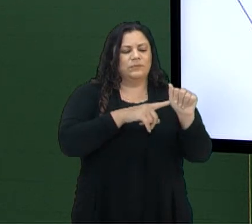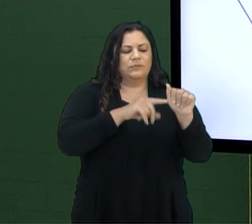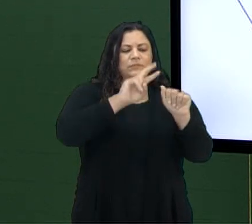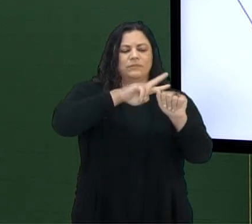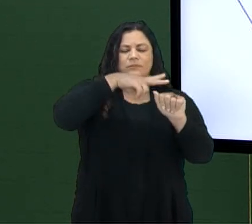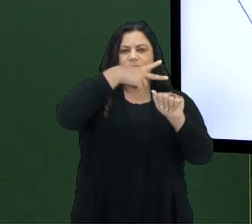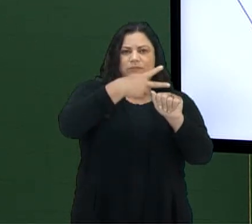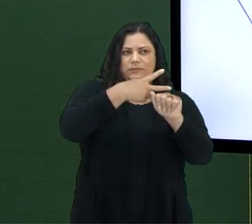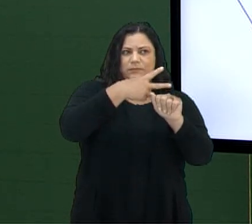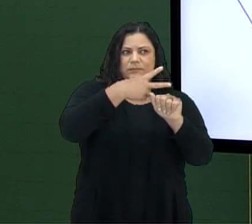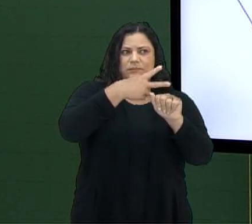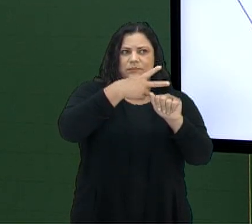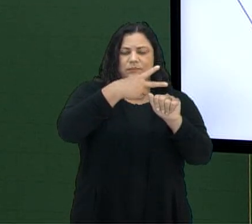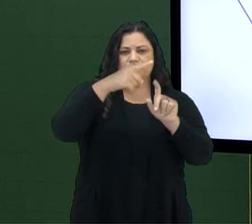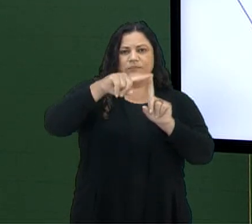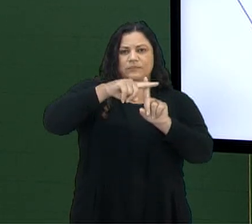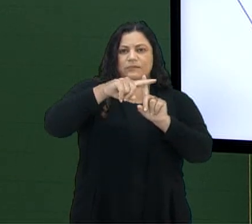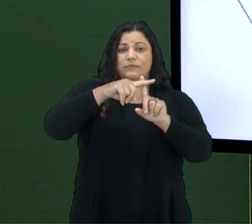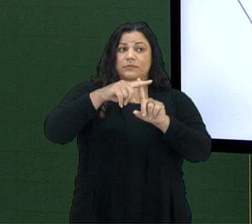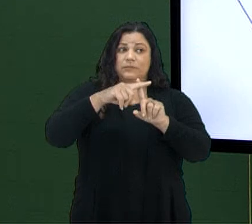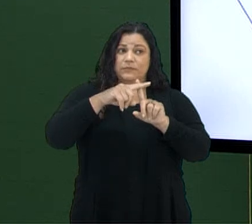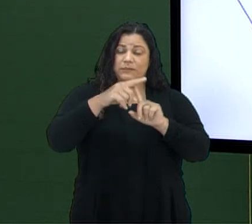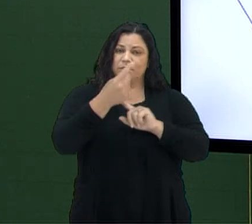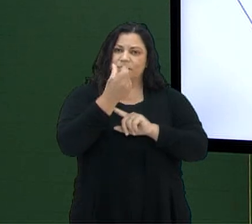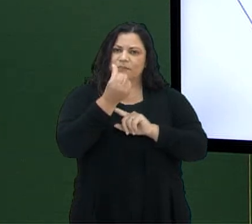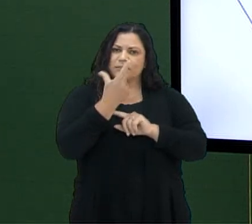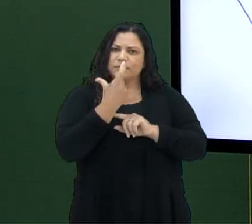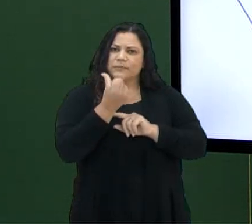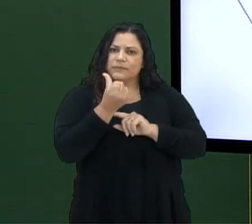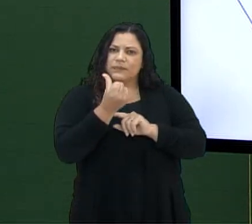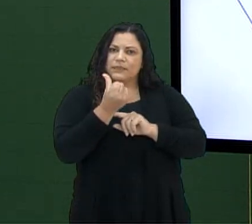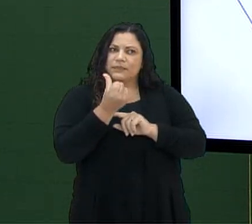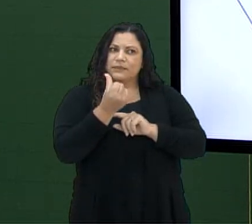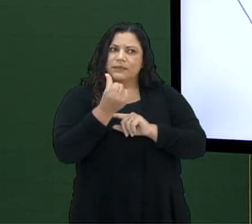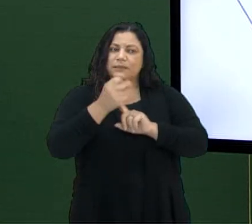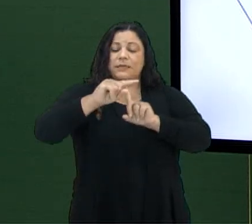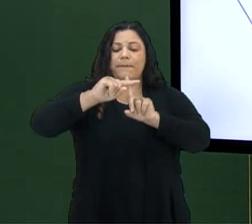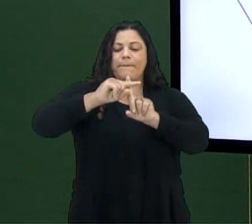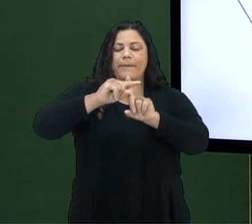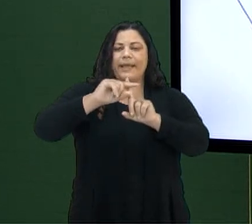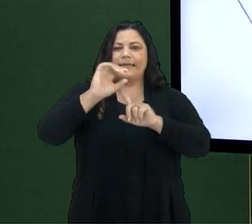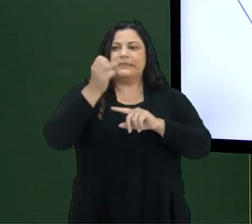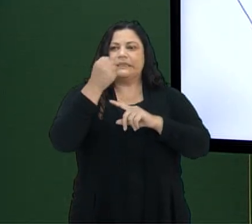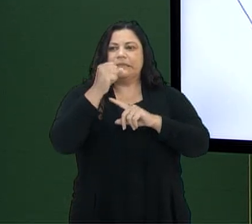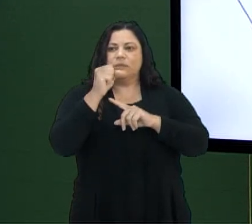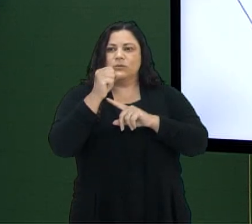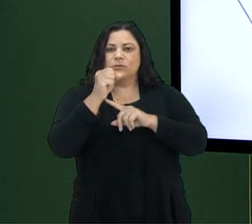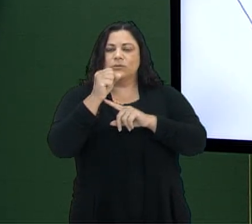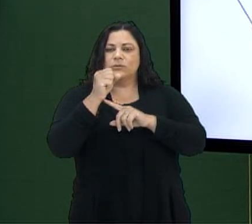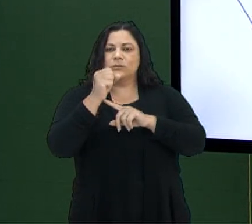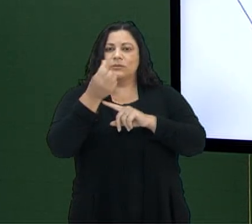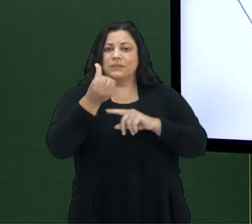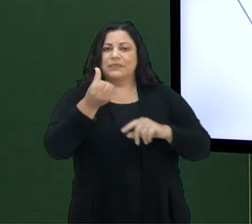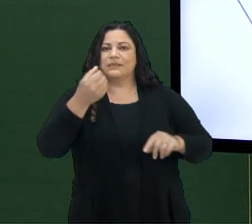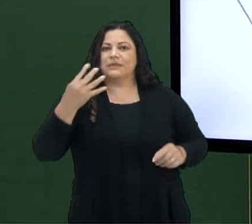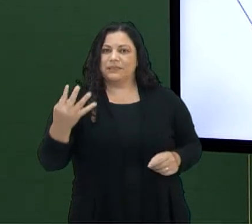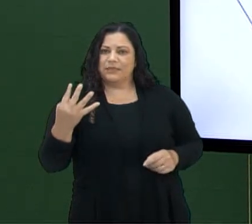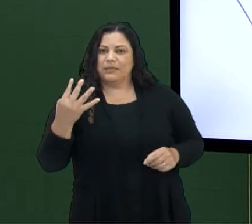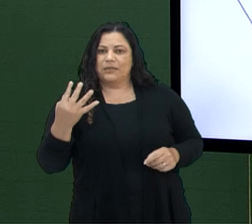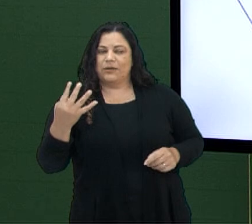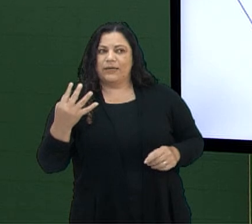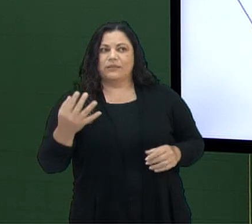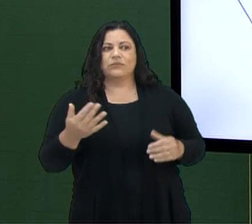ser 4 ao quadrado, que é 16, mais 8 ao quadrado, que é 64.